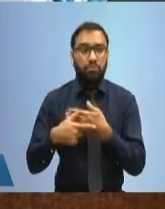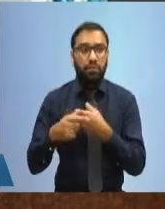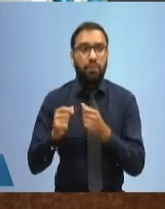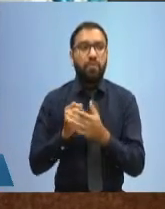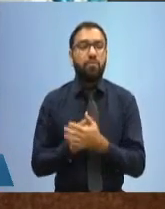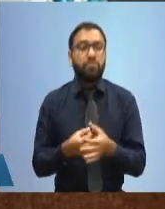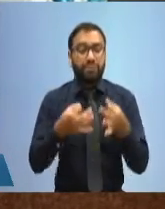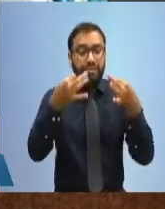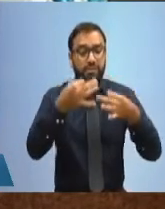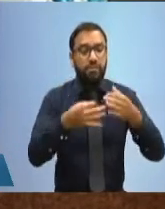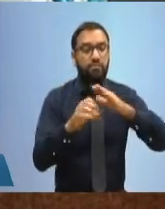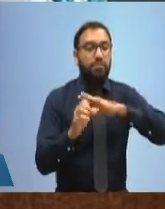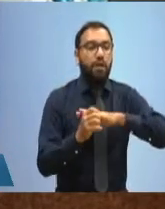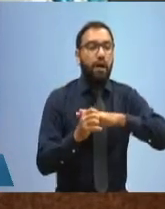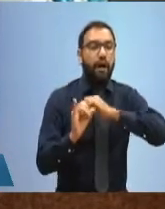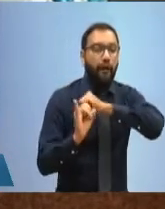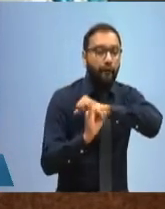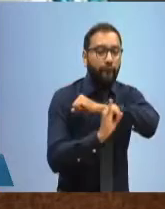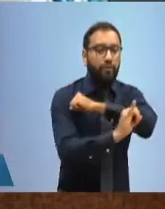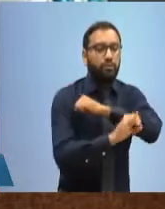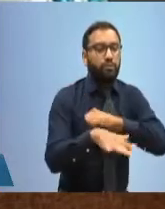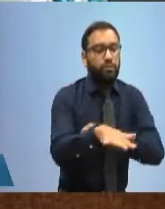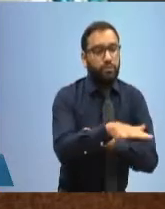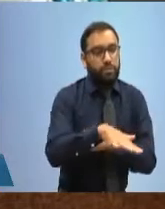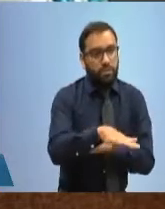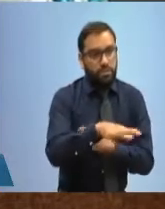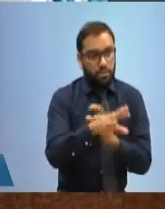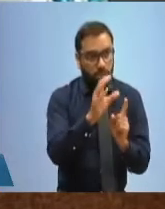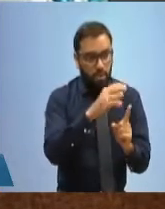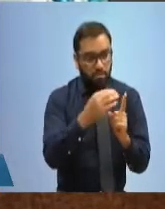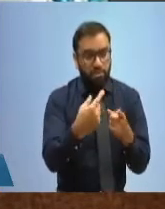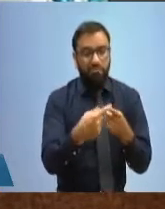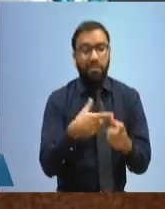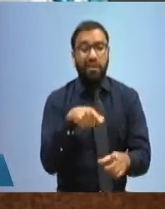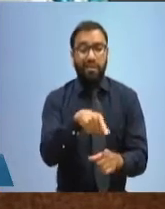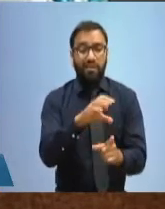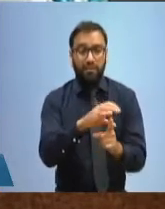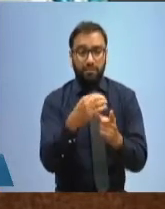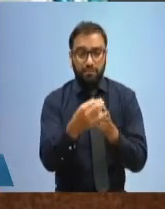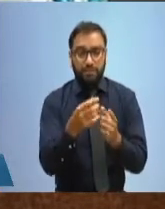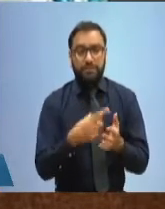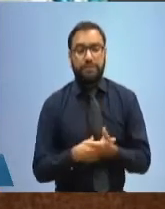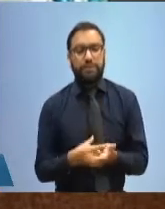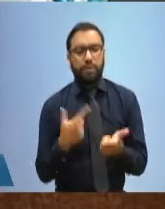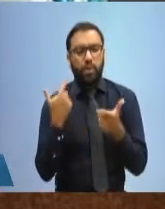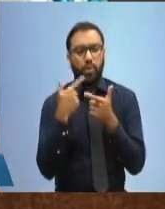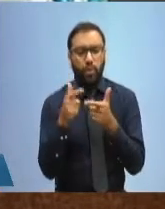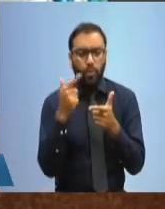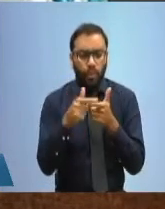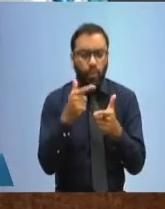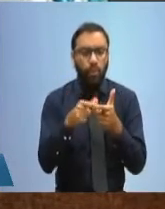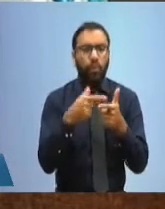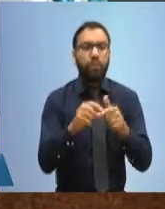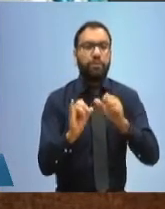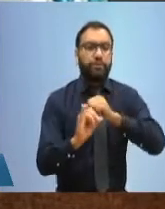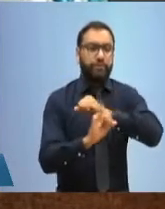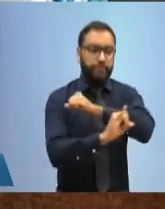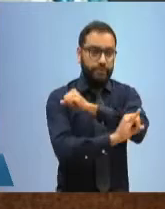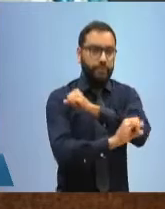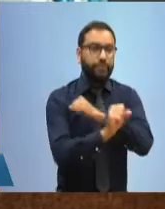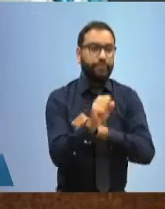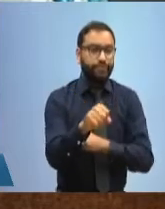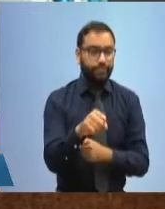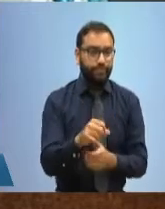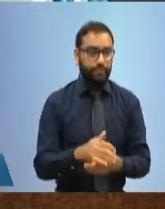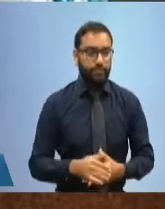infra estruturas necessárias para aquela comunidade que é uma comunidade que tem passado por problemas históricos de infraestrutura urbana traga aqui